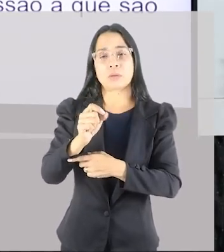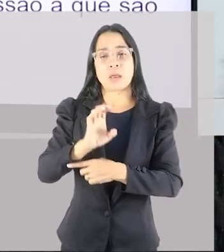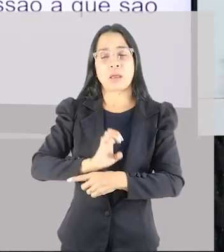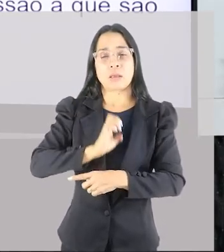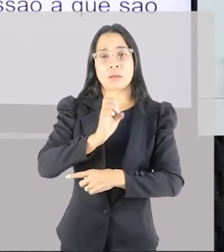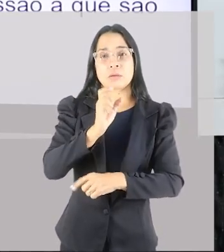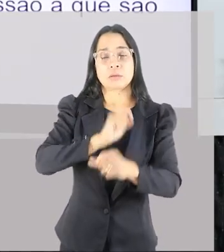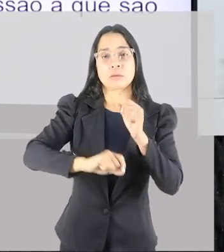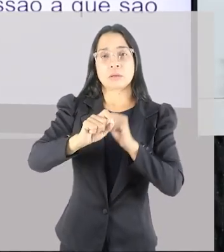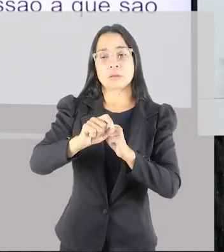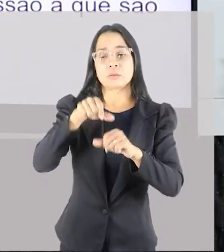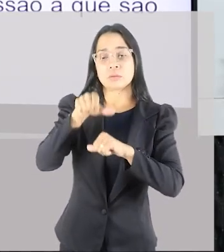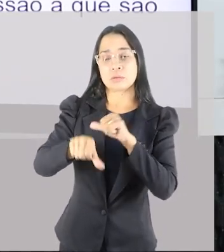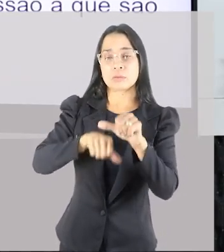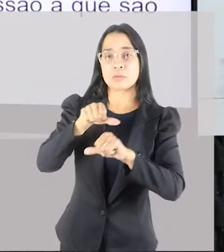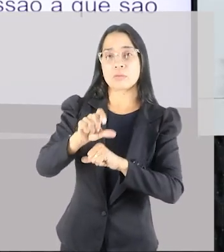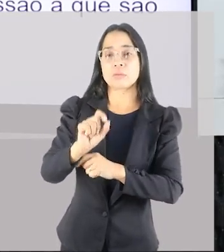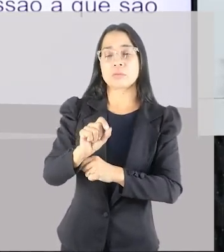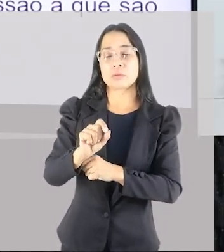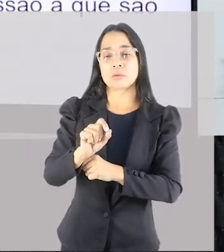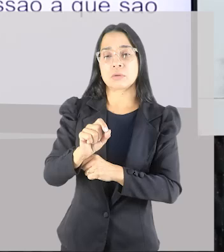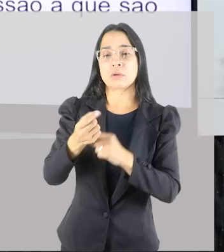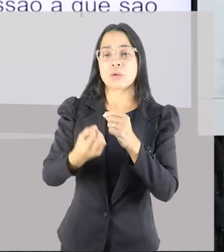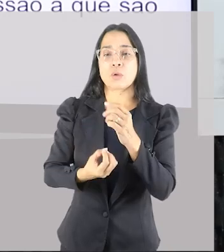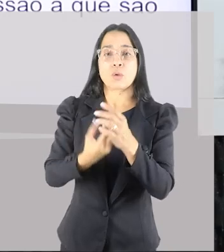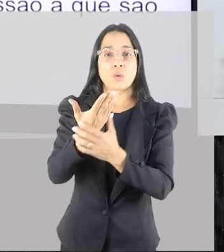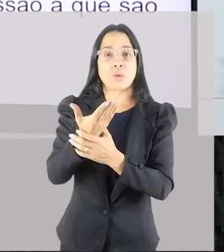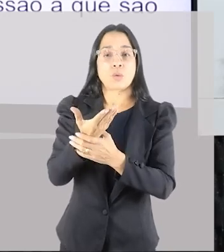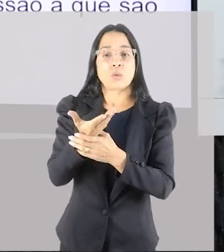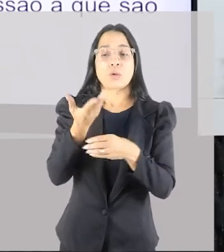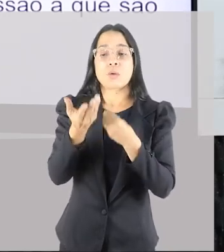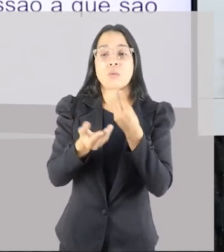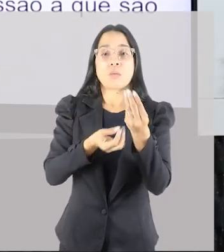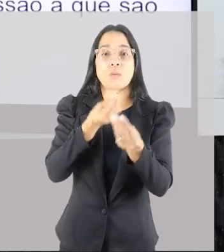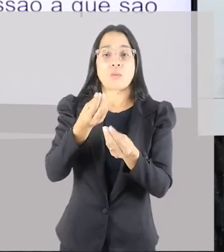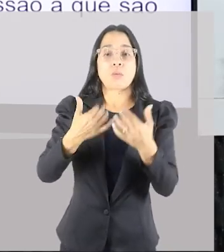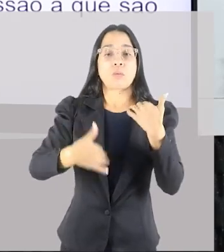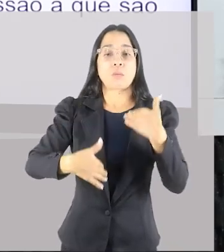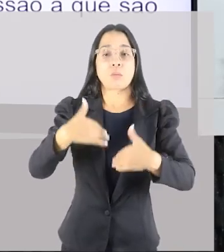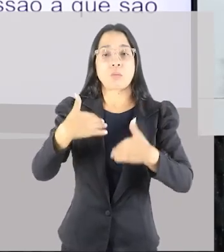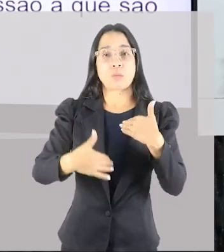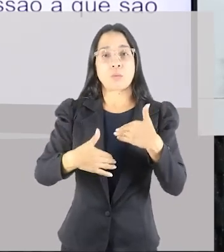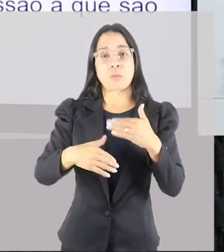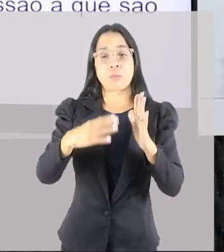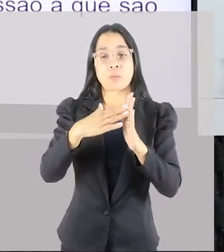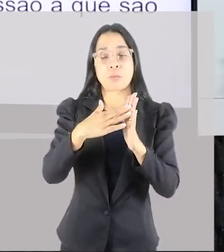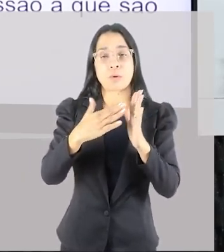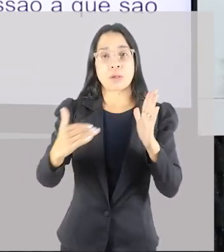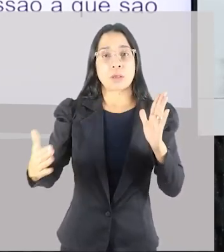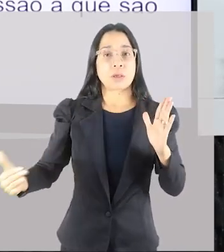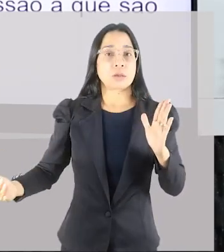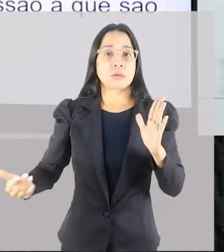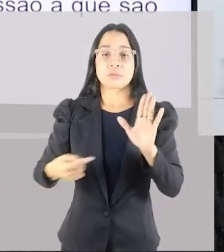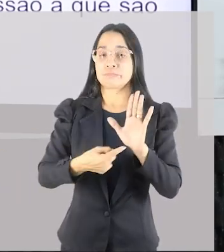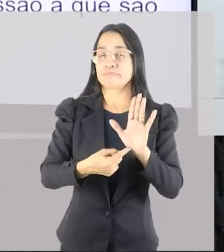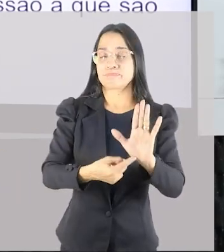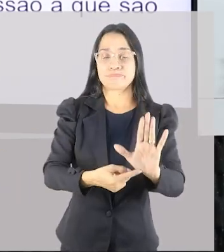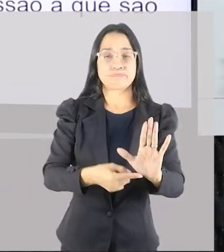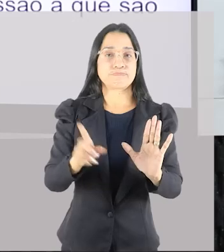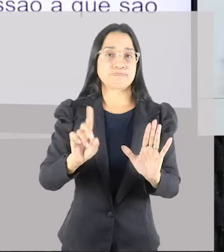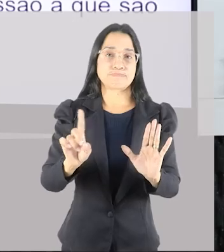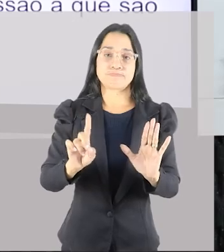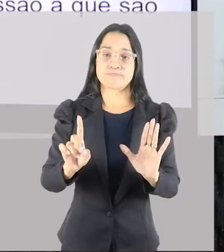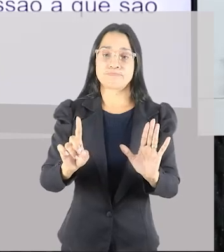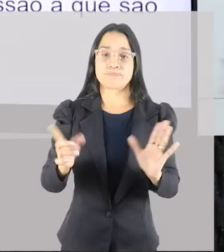E aí ISO gera o quê aquela condição do corpo esteticamente não apresentável